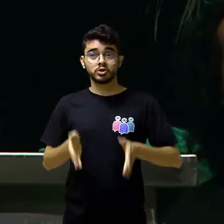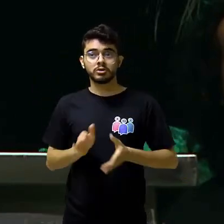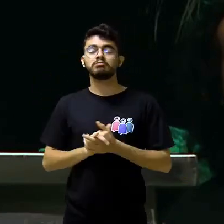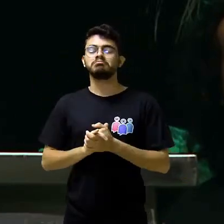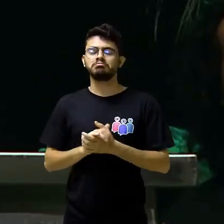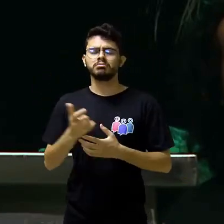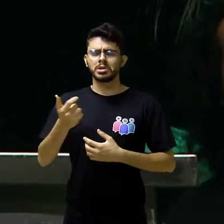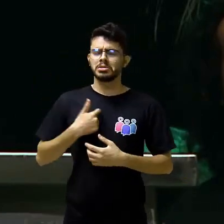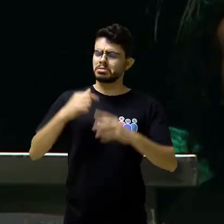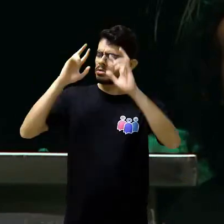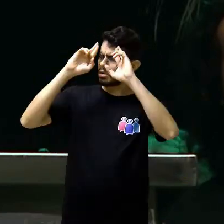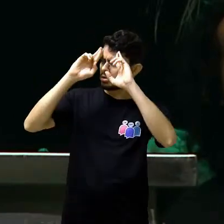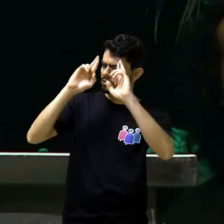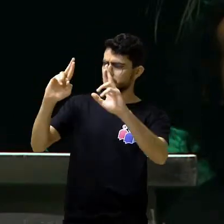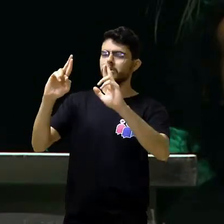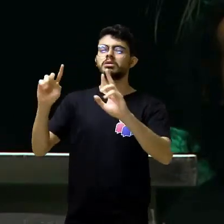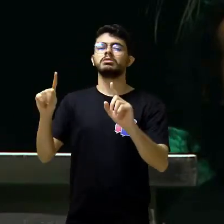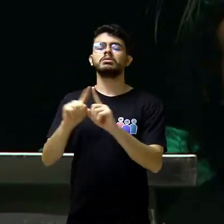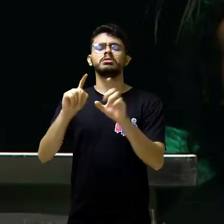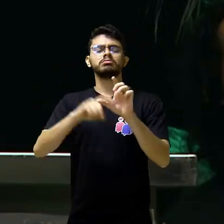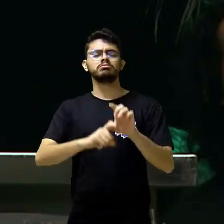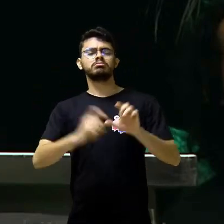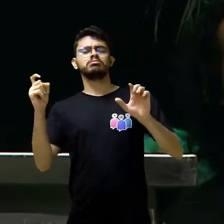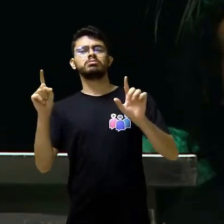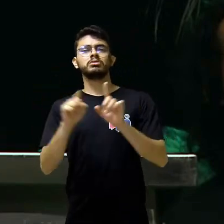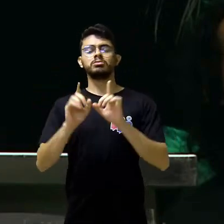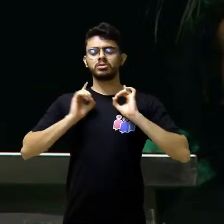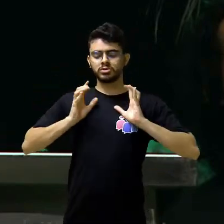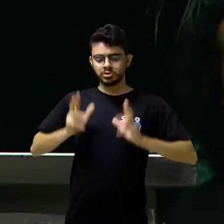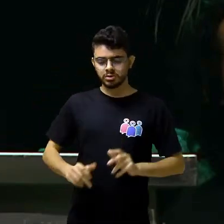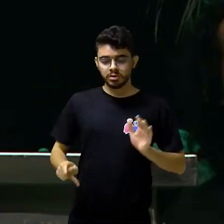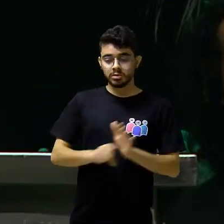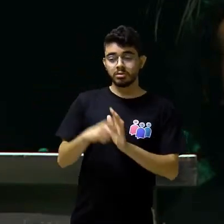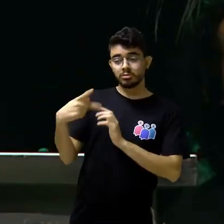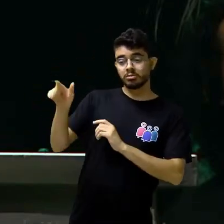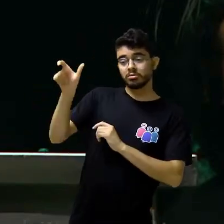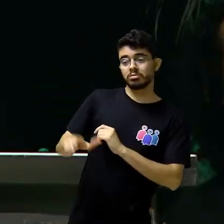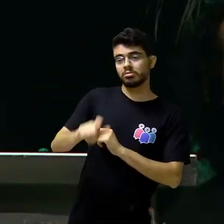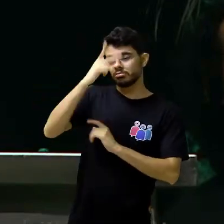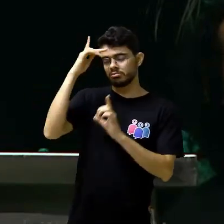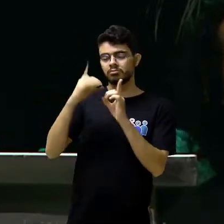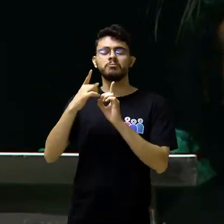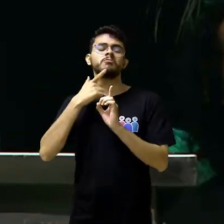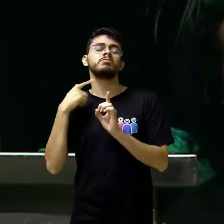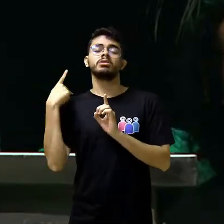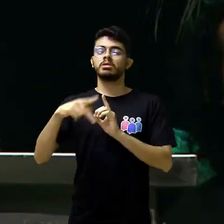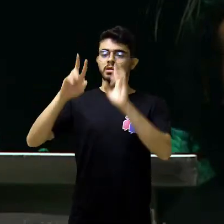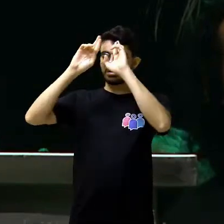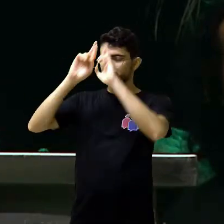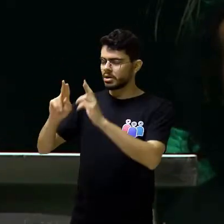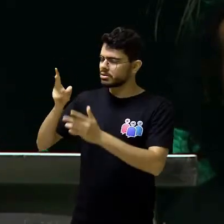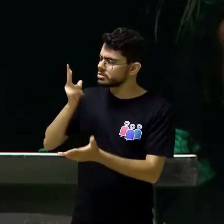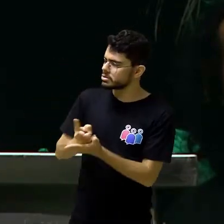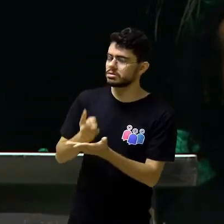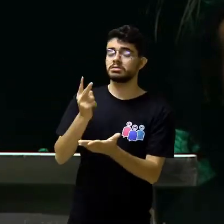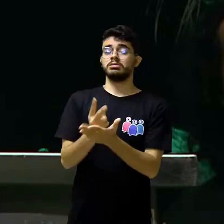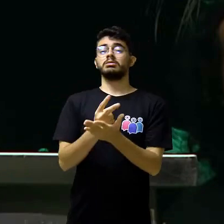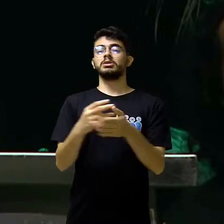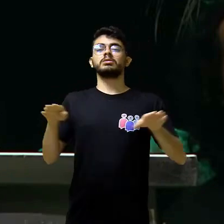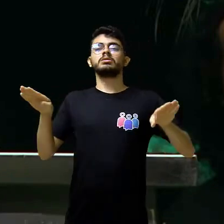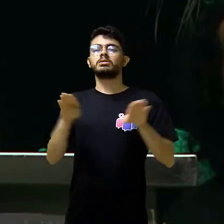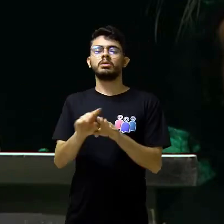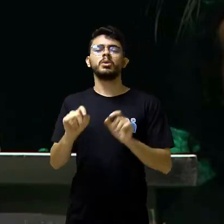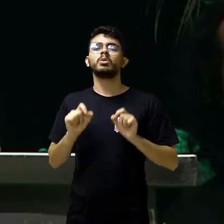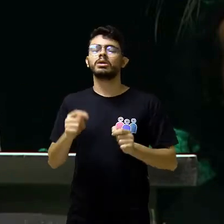Respeitarei a autonomia e a dignidade do meu paciente. Devemos sempre